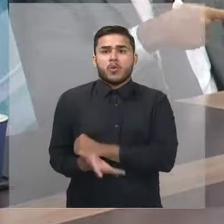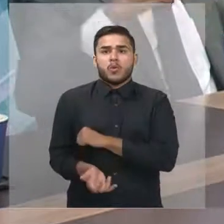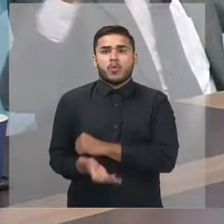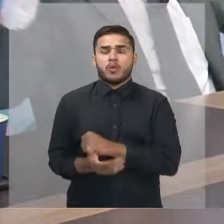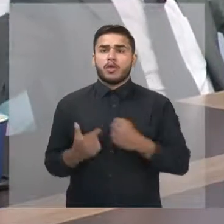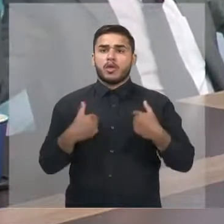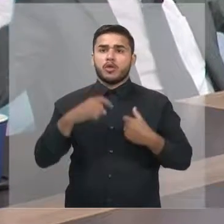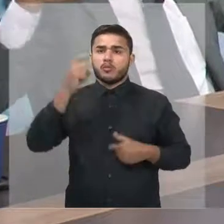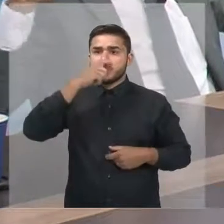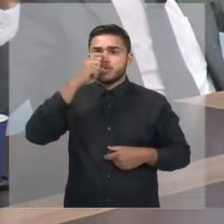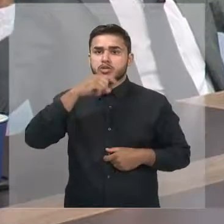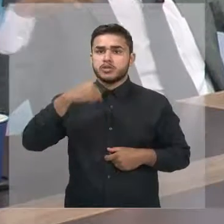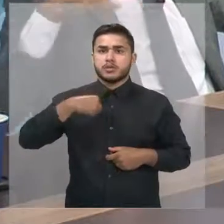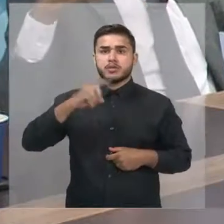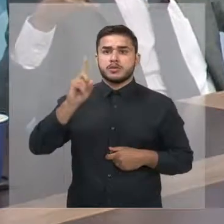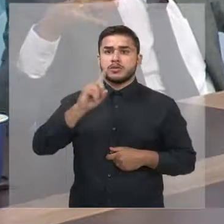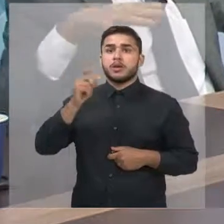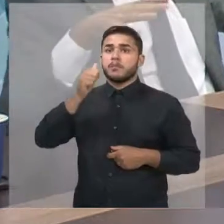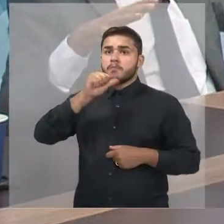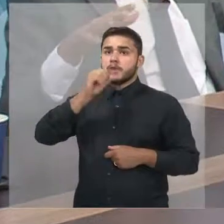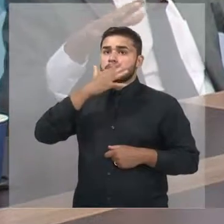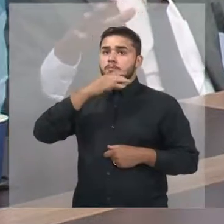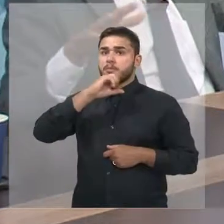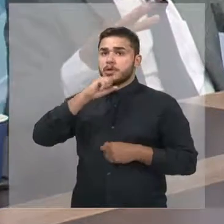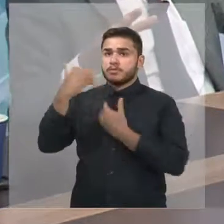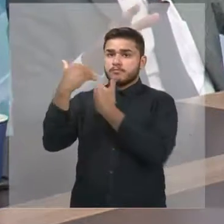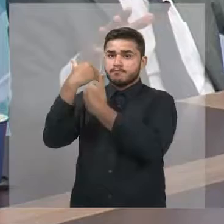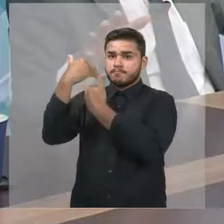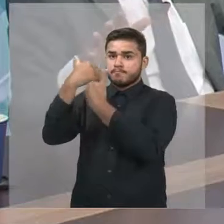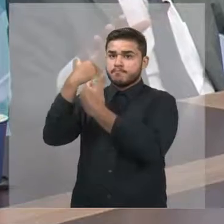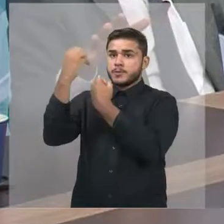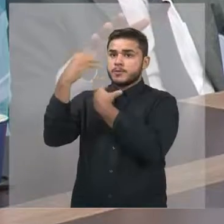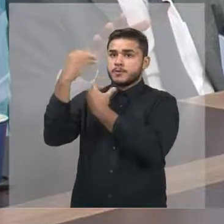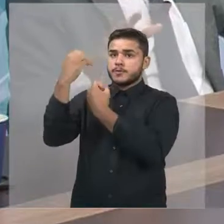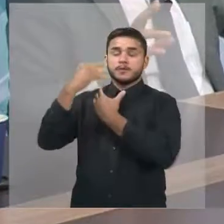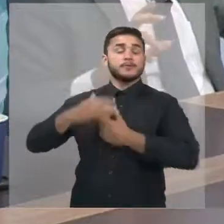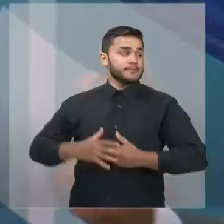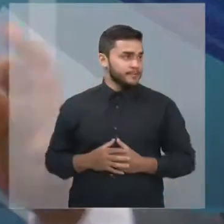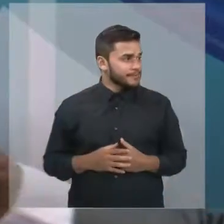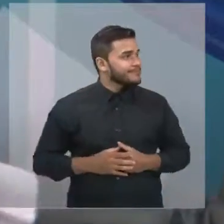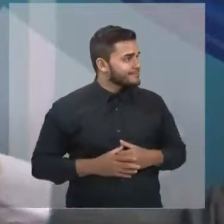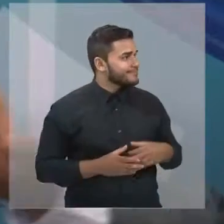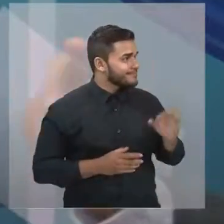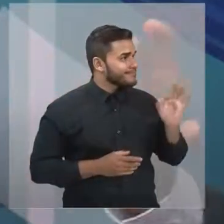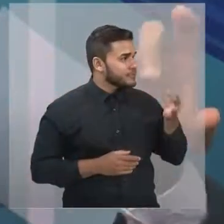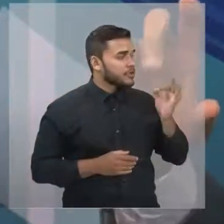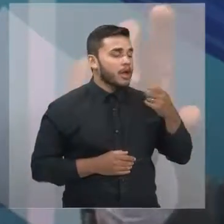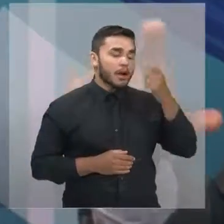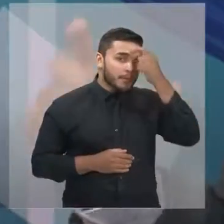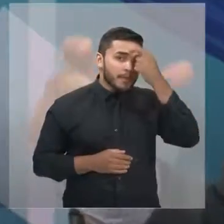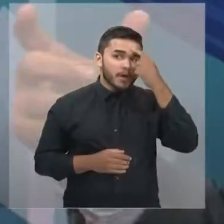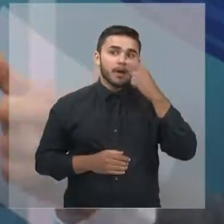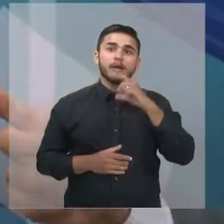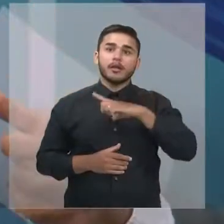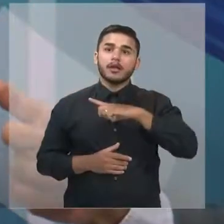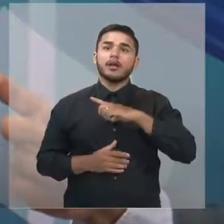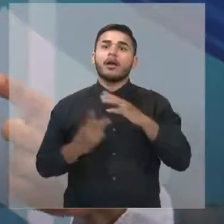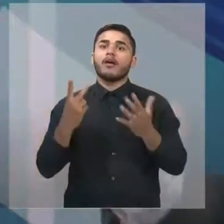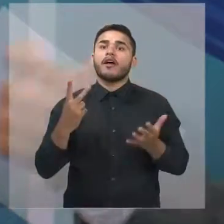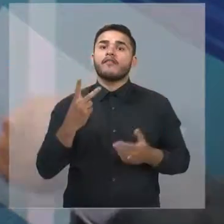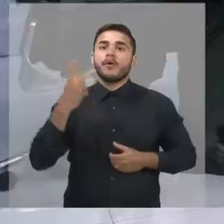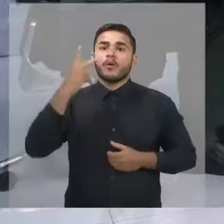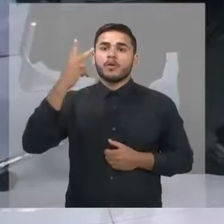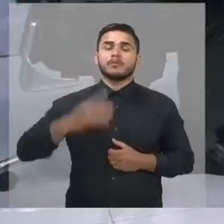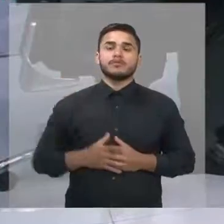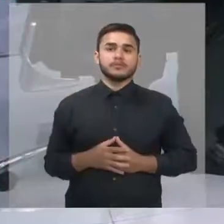coisa dessa não, porque minha mãe ou meu pai não fazia isso ou me ensinou que a gente não faz isso. Porque há um fator afetivo